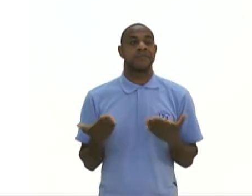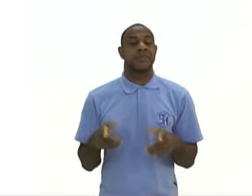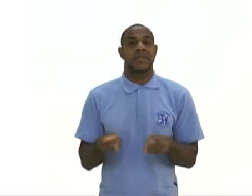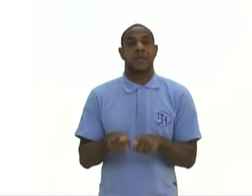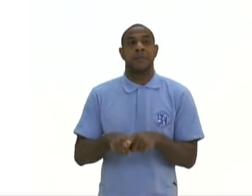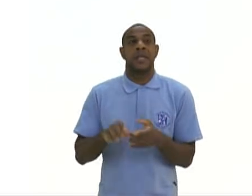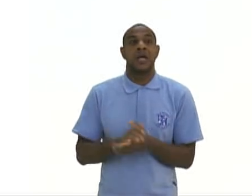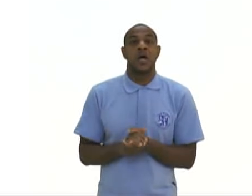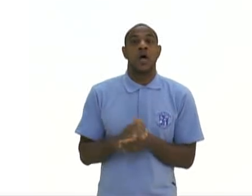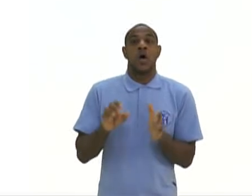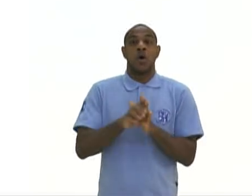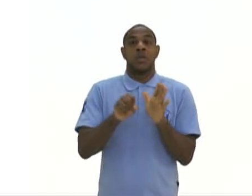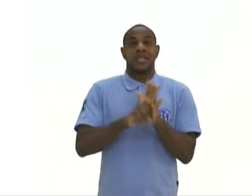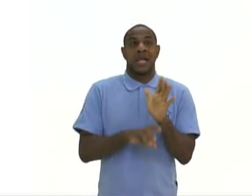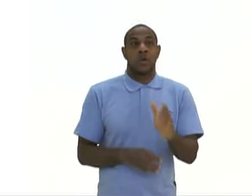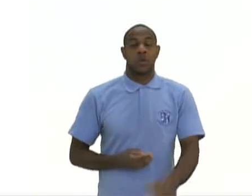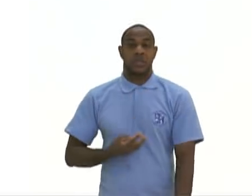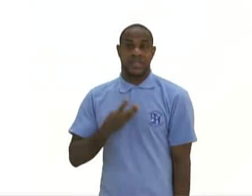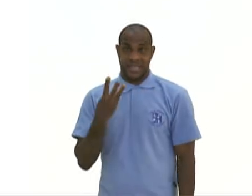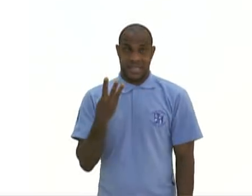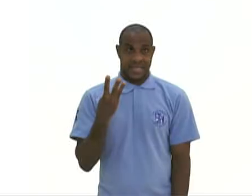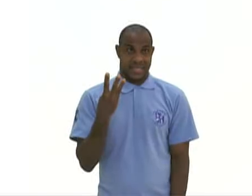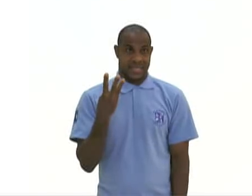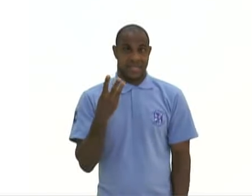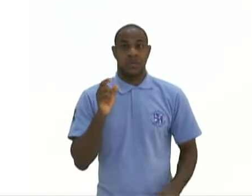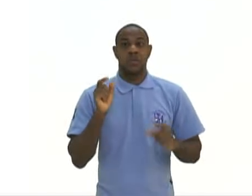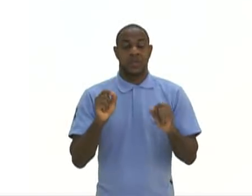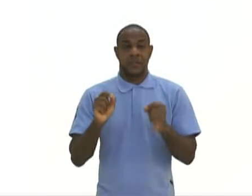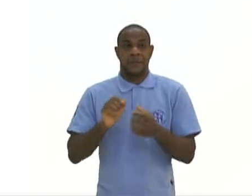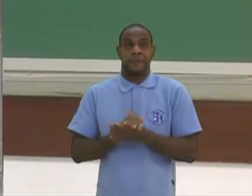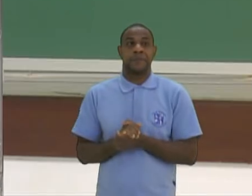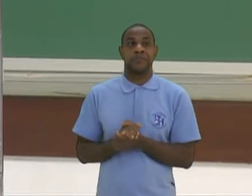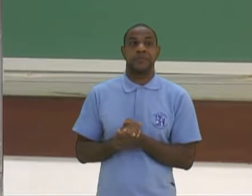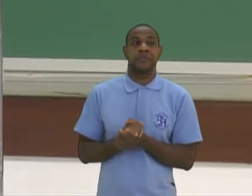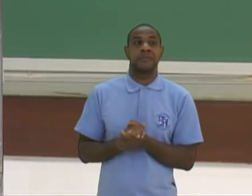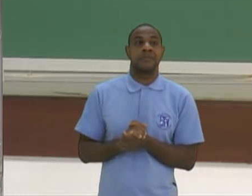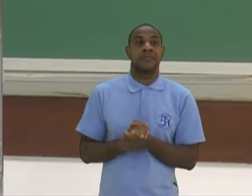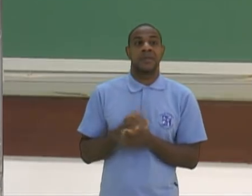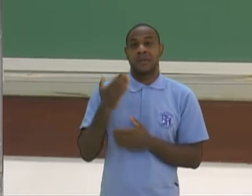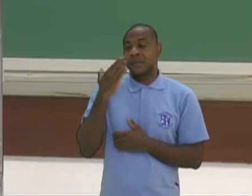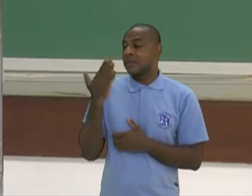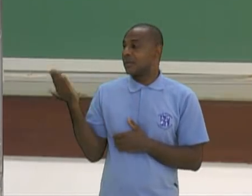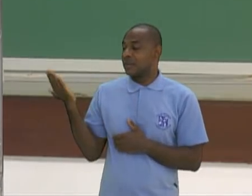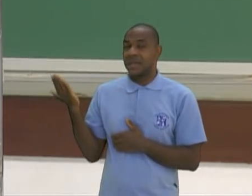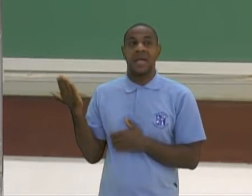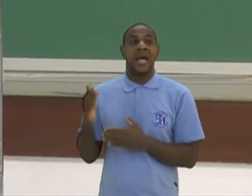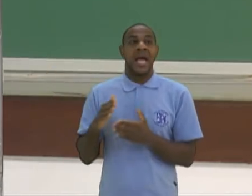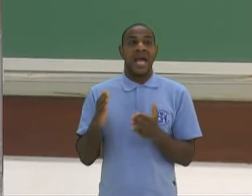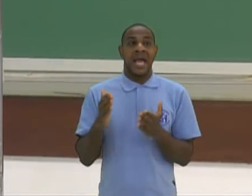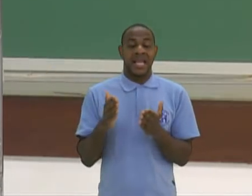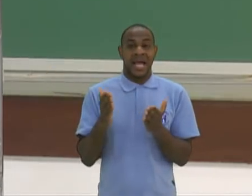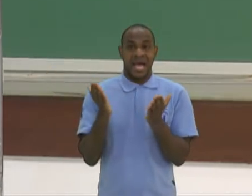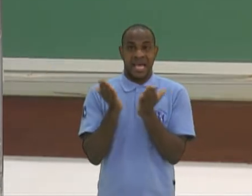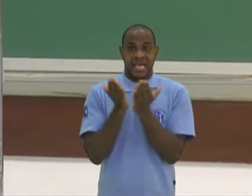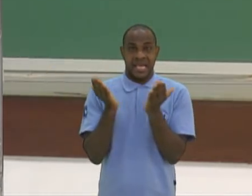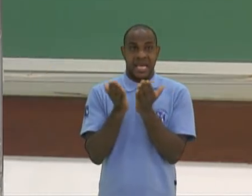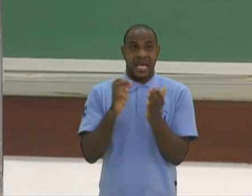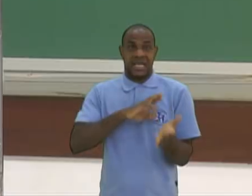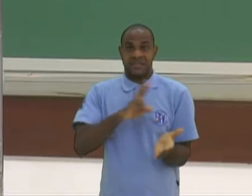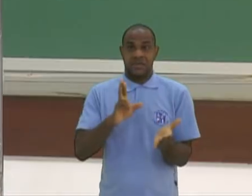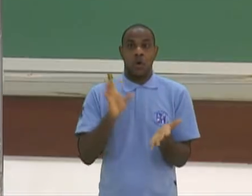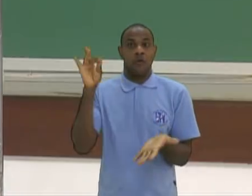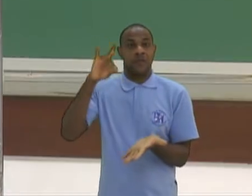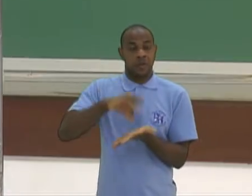III, o Império Romano entra numa crise prolongada, vocês já estudaram sobre isso, né? E a religião oficial e o culto ao imperador já não trazia muito